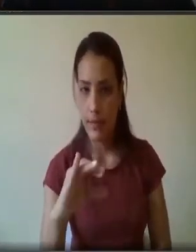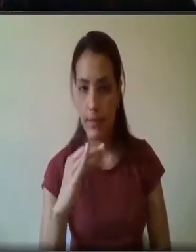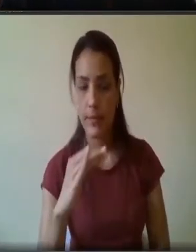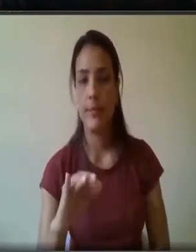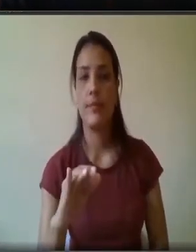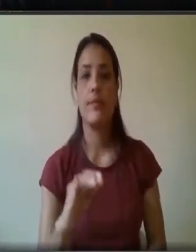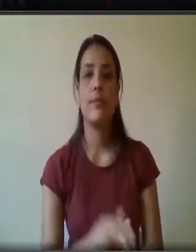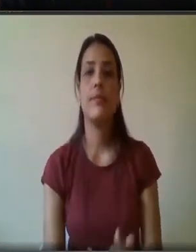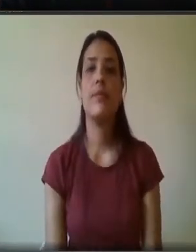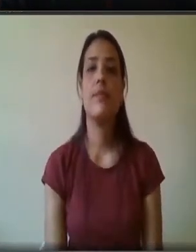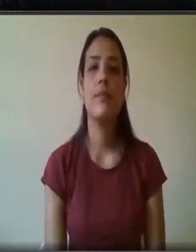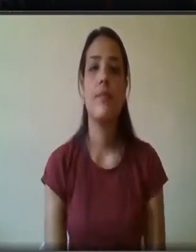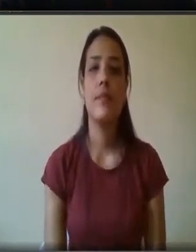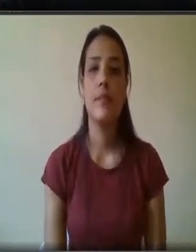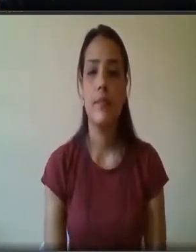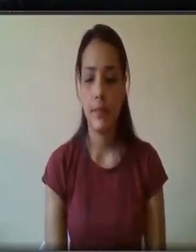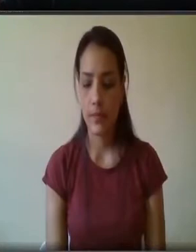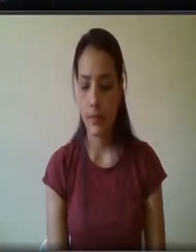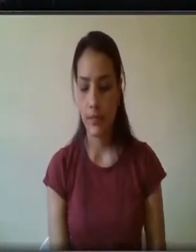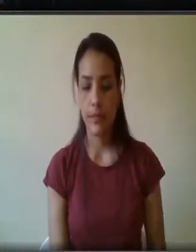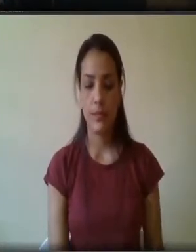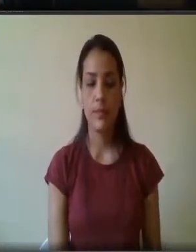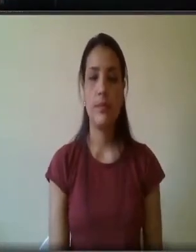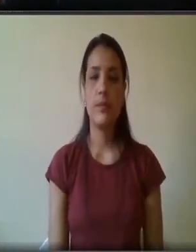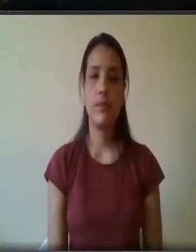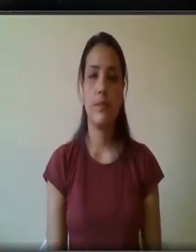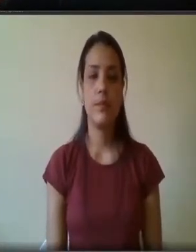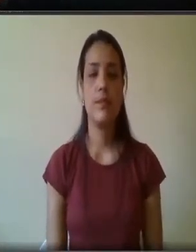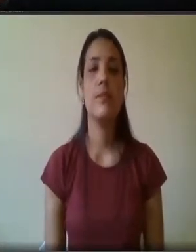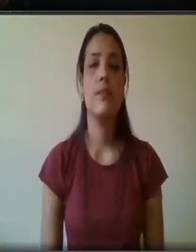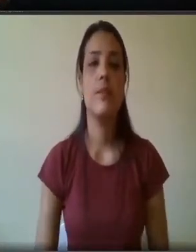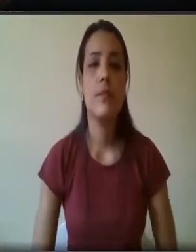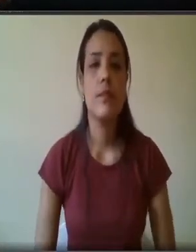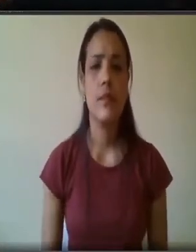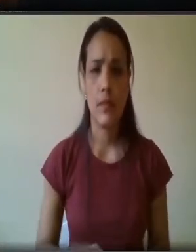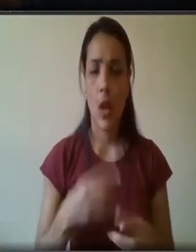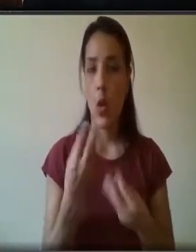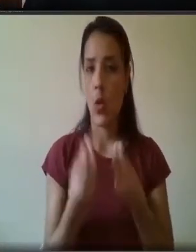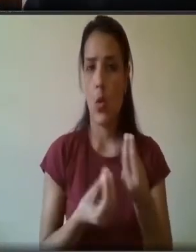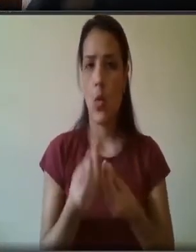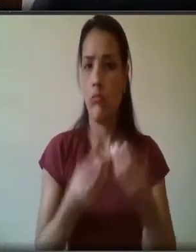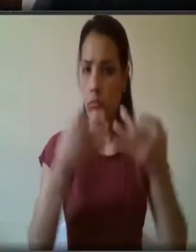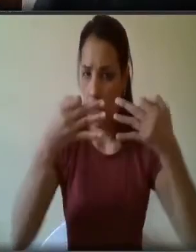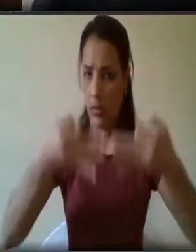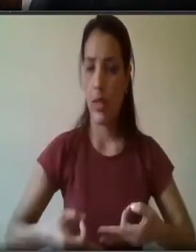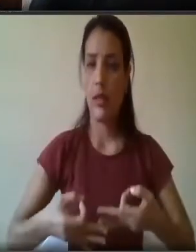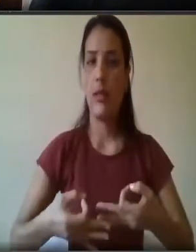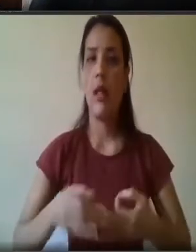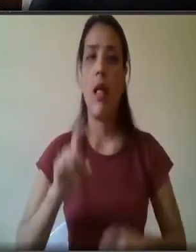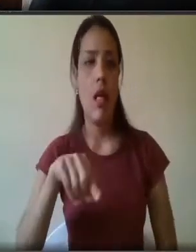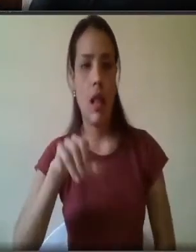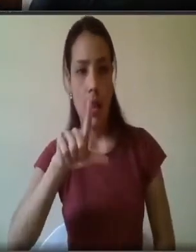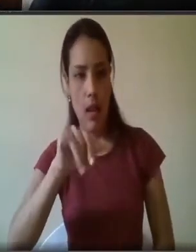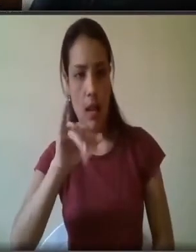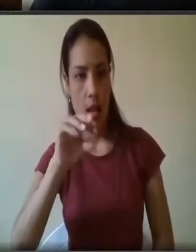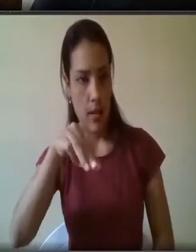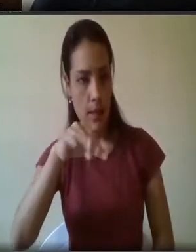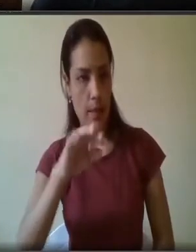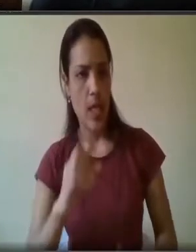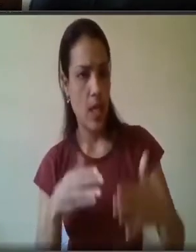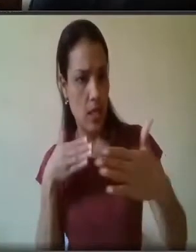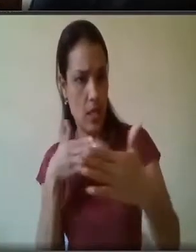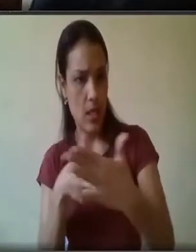tectônica, mas a maneira correta seria falar limites convergentes ou zonas de